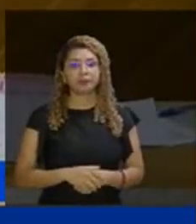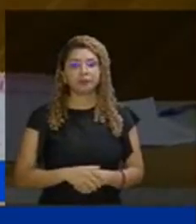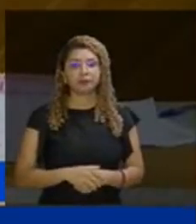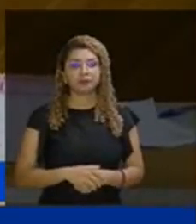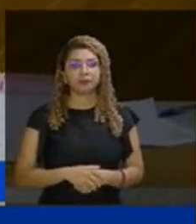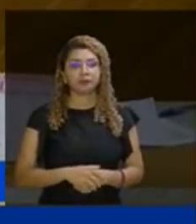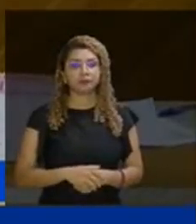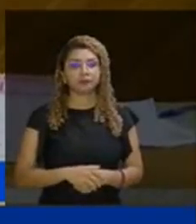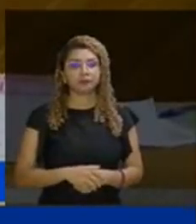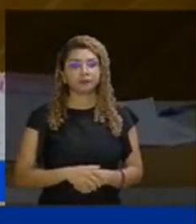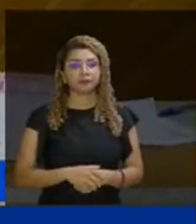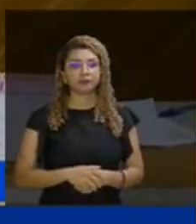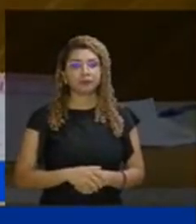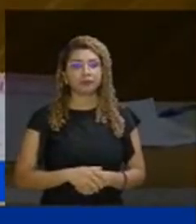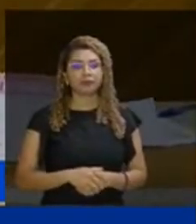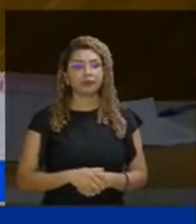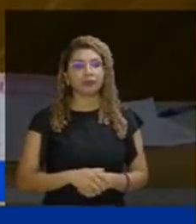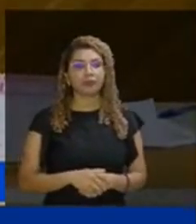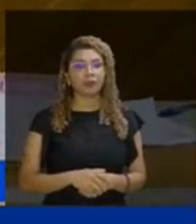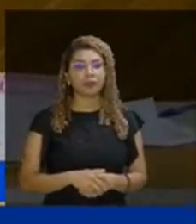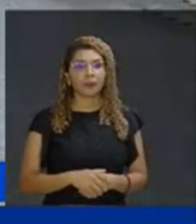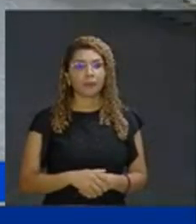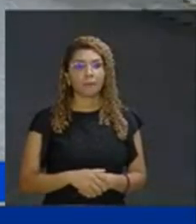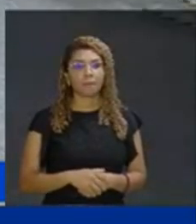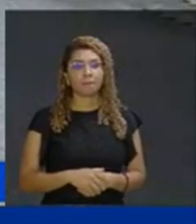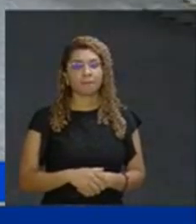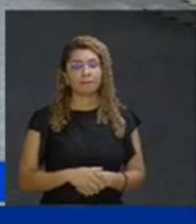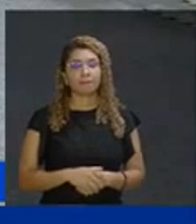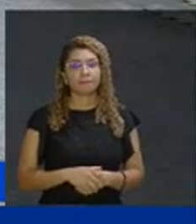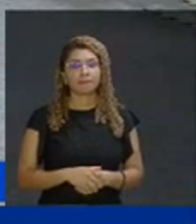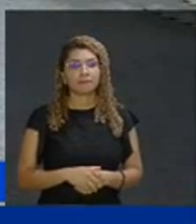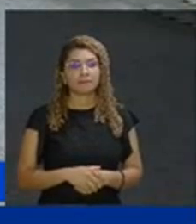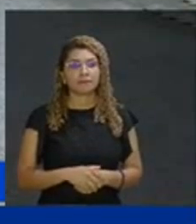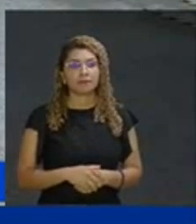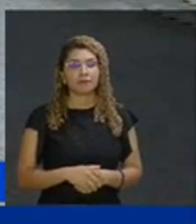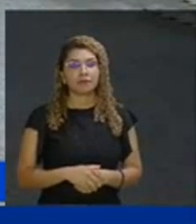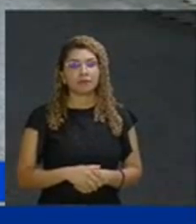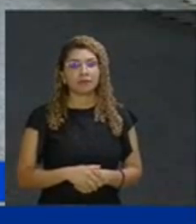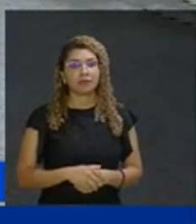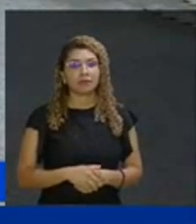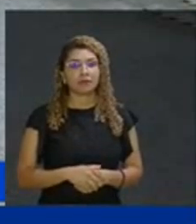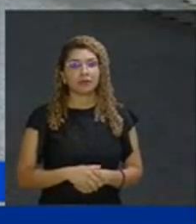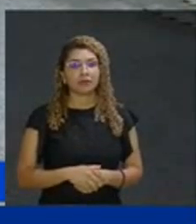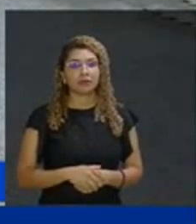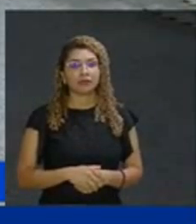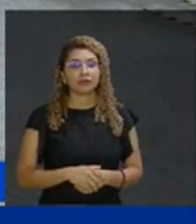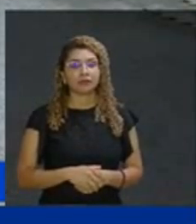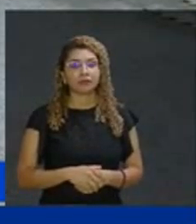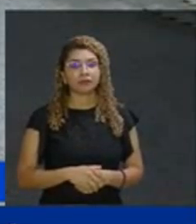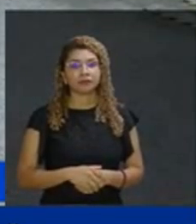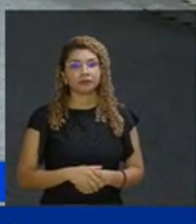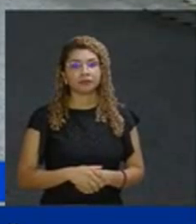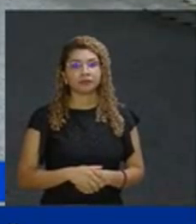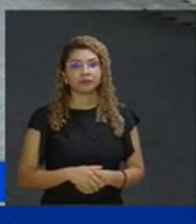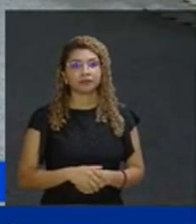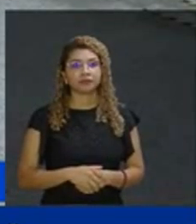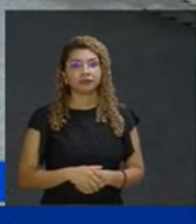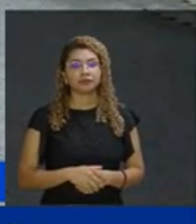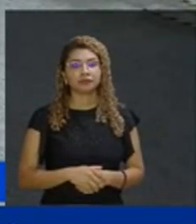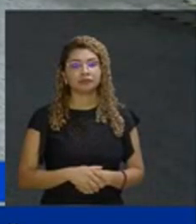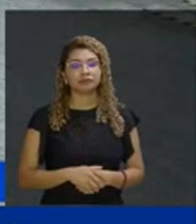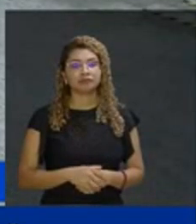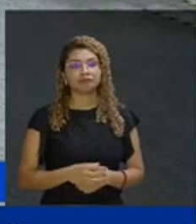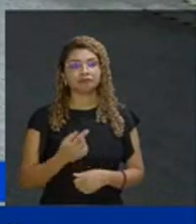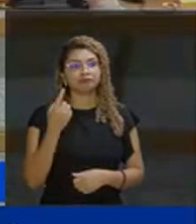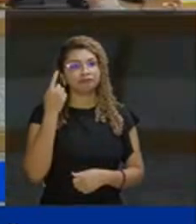Foco no desembargador Carmo Antônio. Tá? Eu não